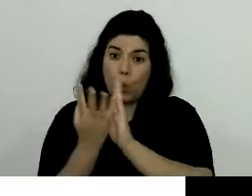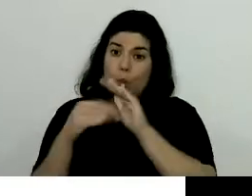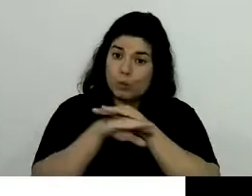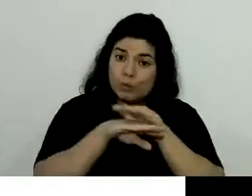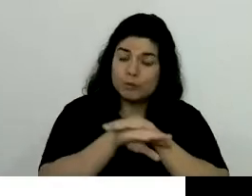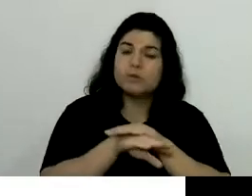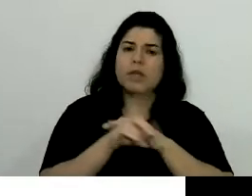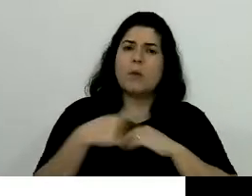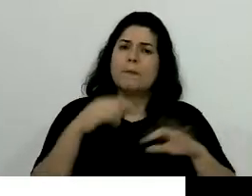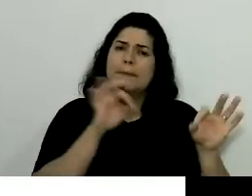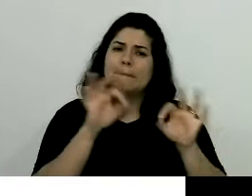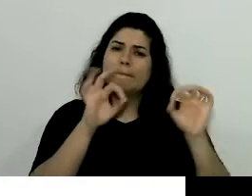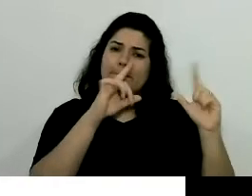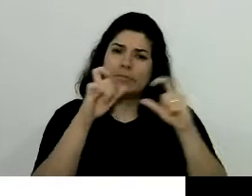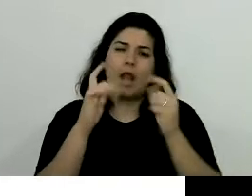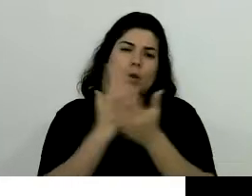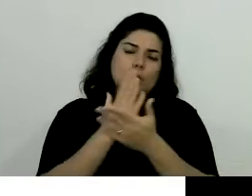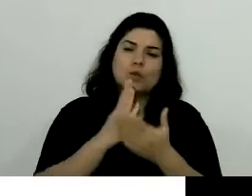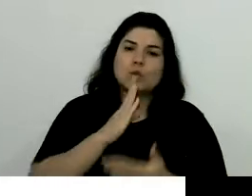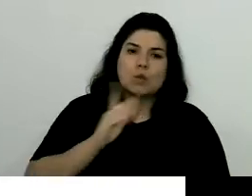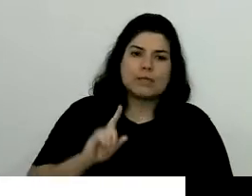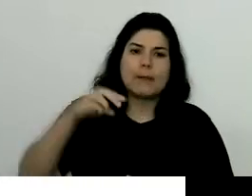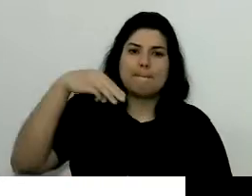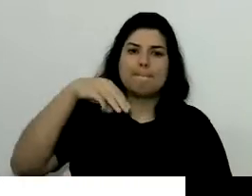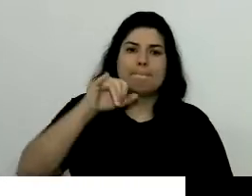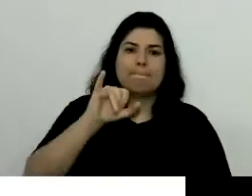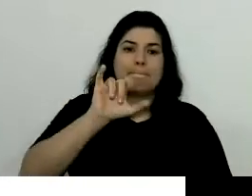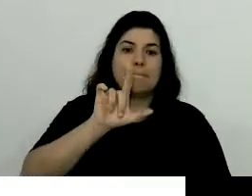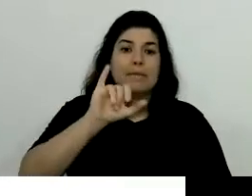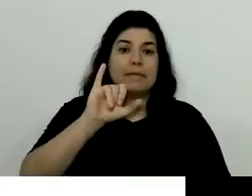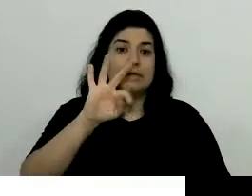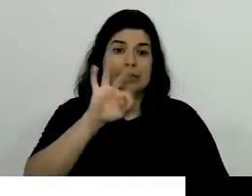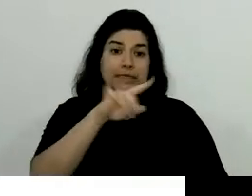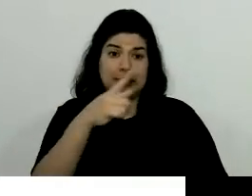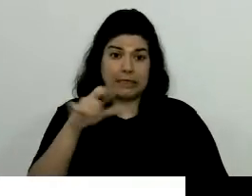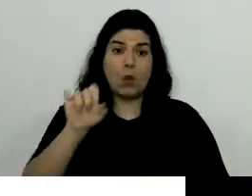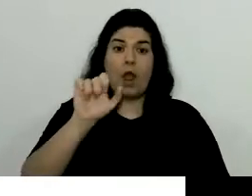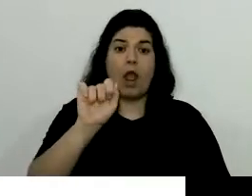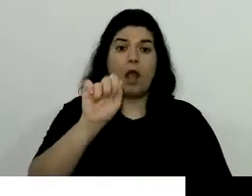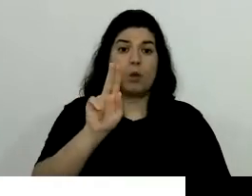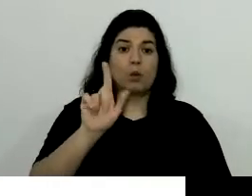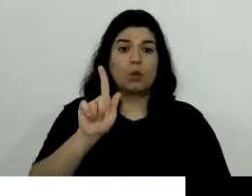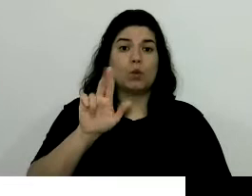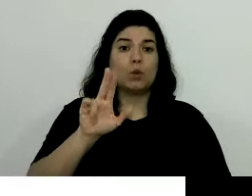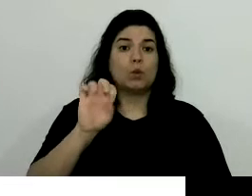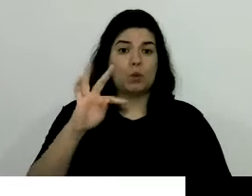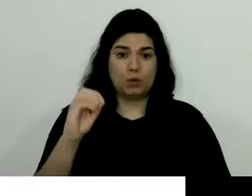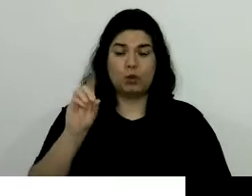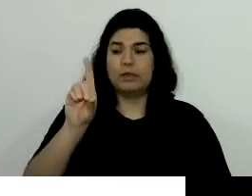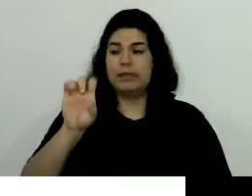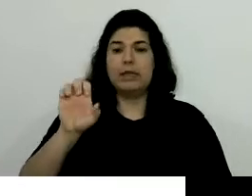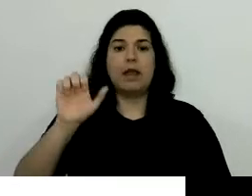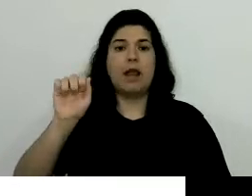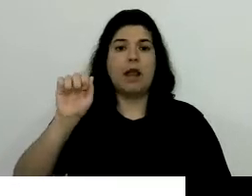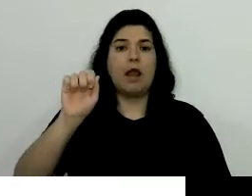para quem nunca viu quem é o Militão. Esse é o Militão Augusto de Azevedo. Nós adquirimos essa coleção da família